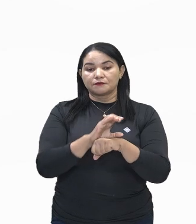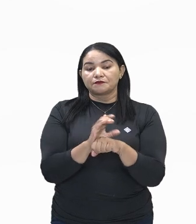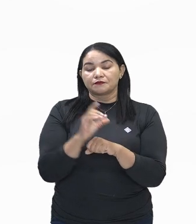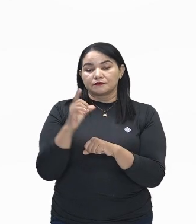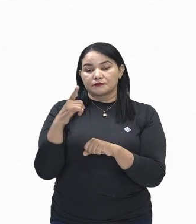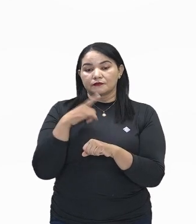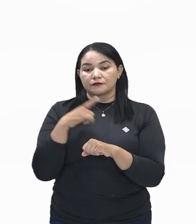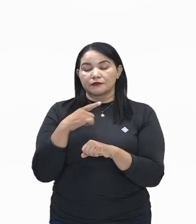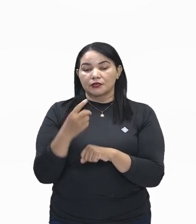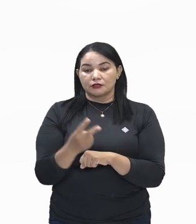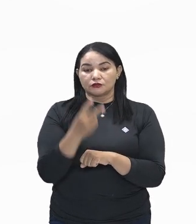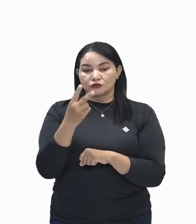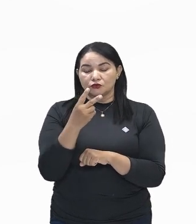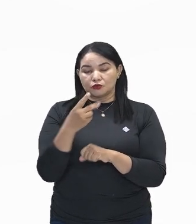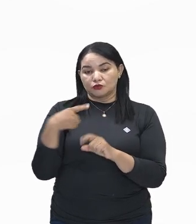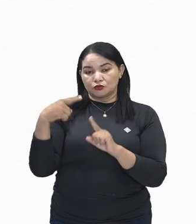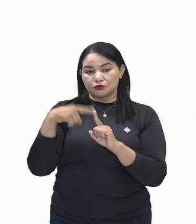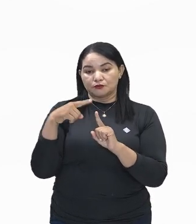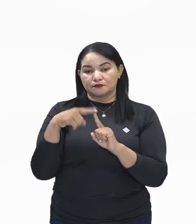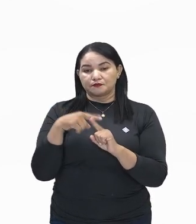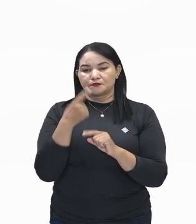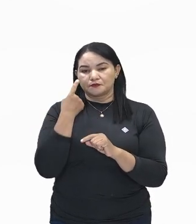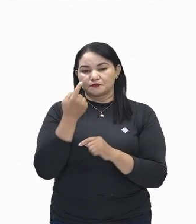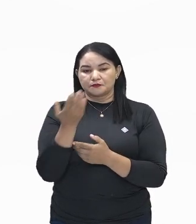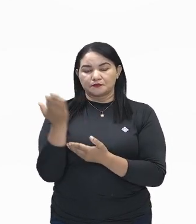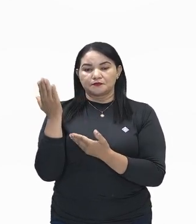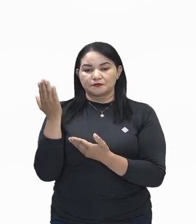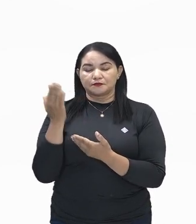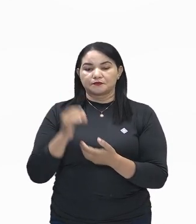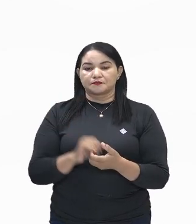Dois títulos. Vamos ver qual é o primeiro título aí, ó.